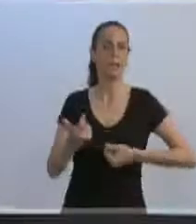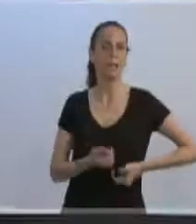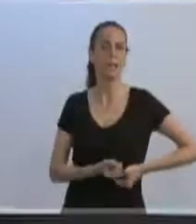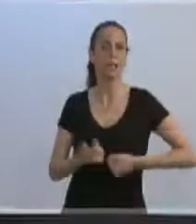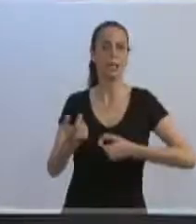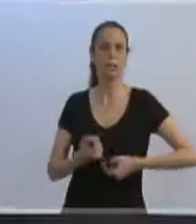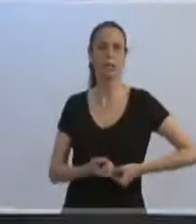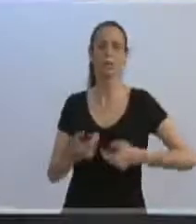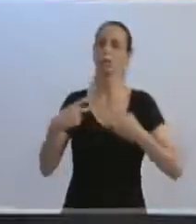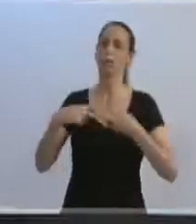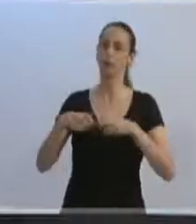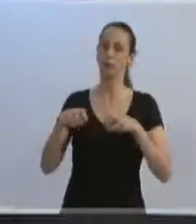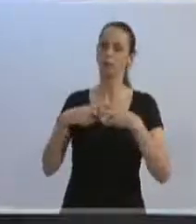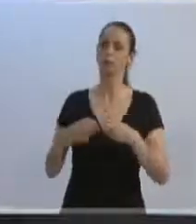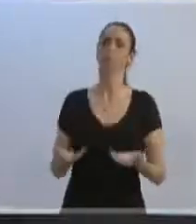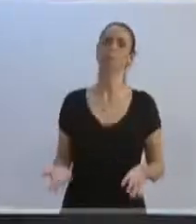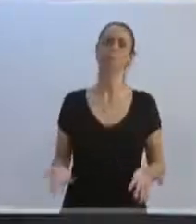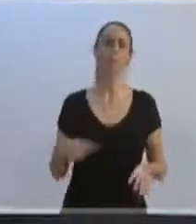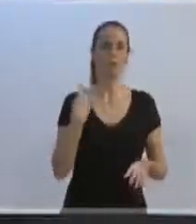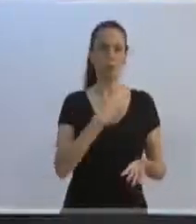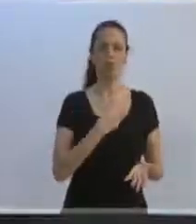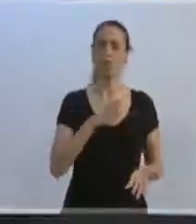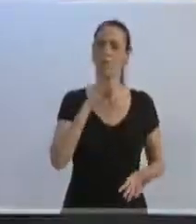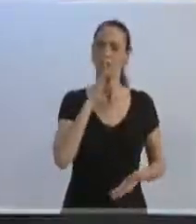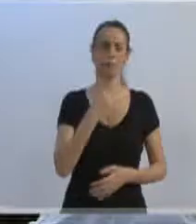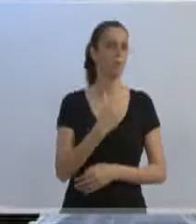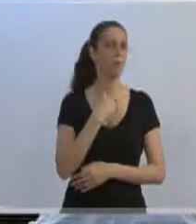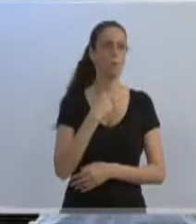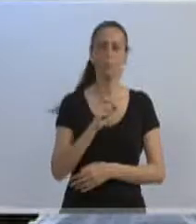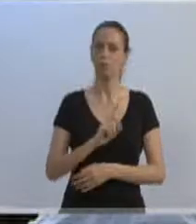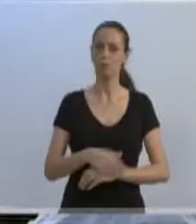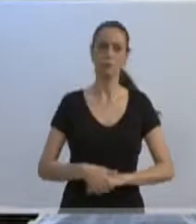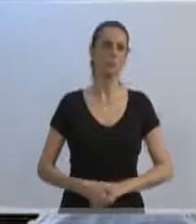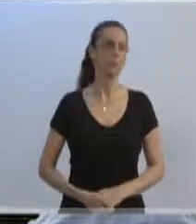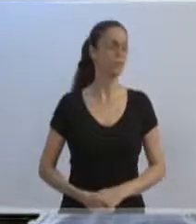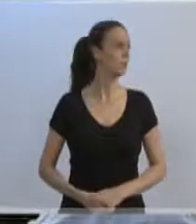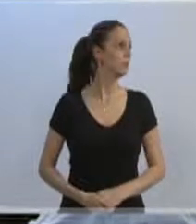vergonhoso para nós aqui ficarmos calados com relação a isso